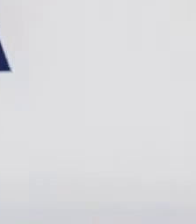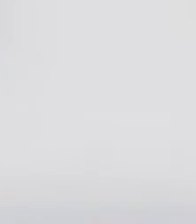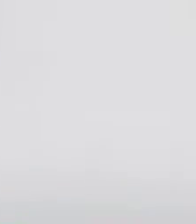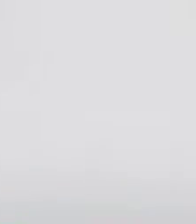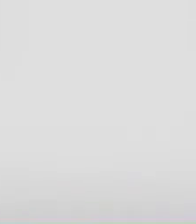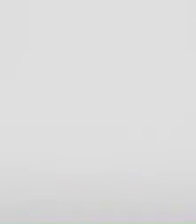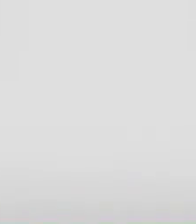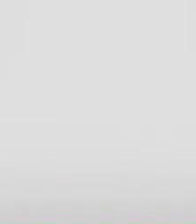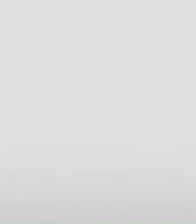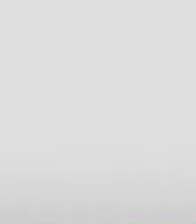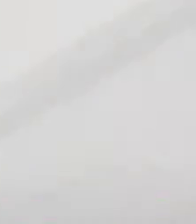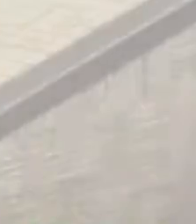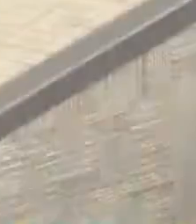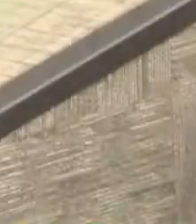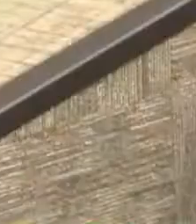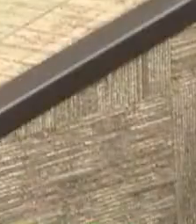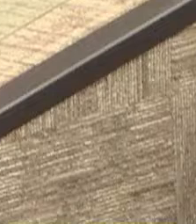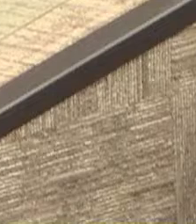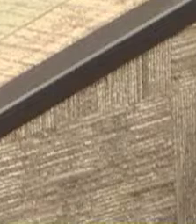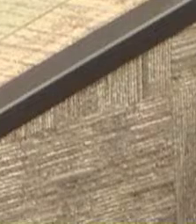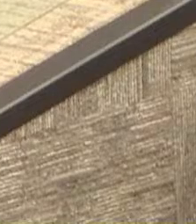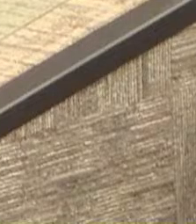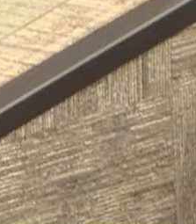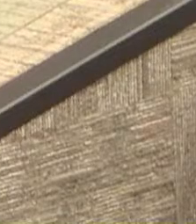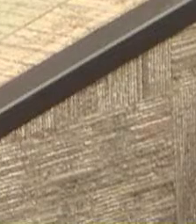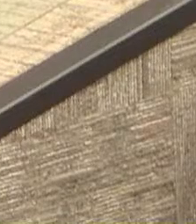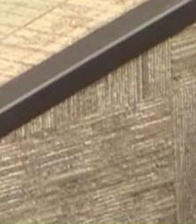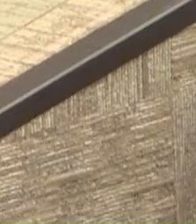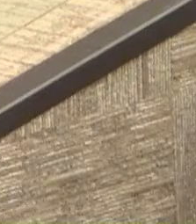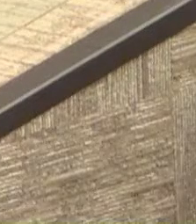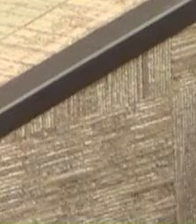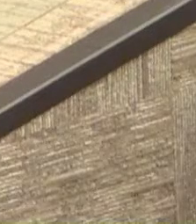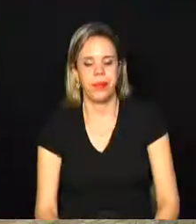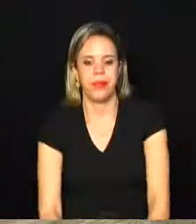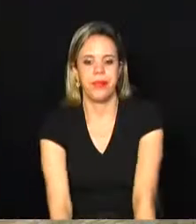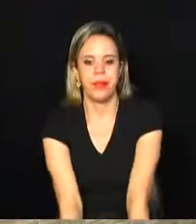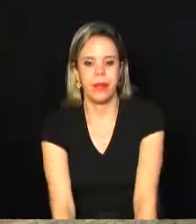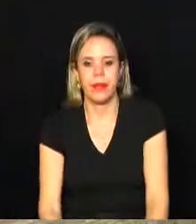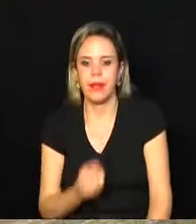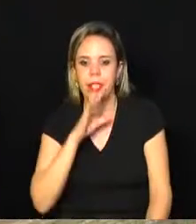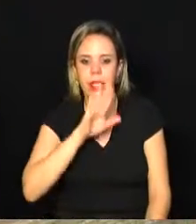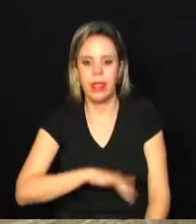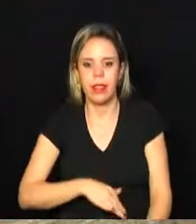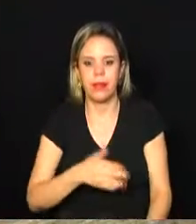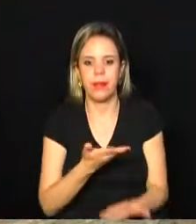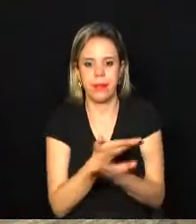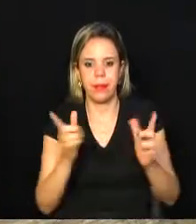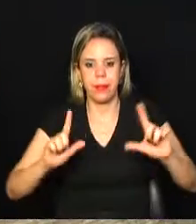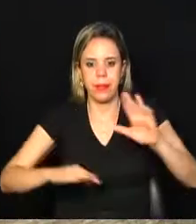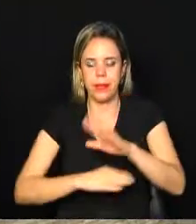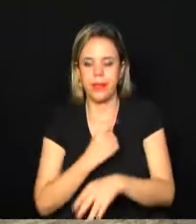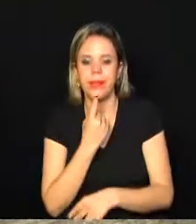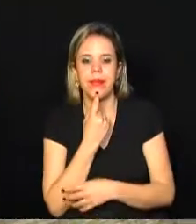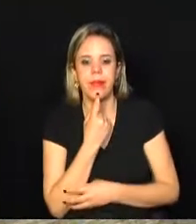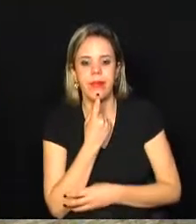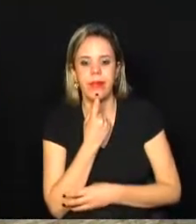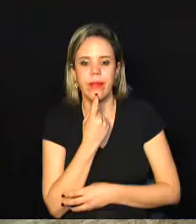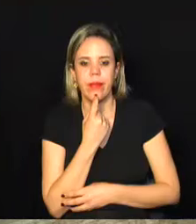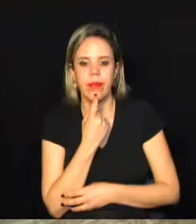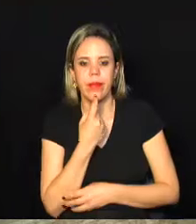a TV Câmara Campinas o Olá ótima tarde a você que nos acompanha pela TV Câmara Campinas